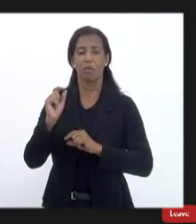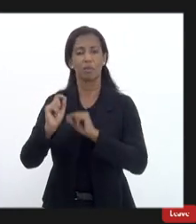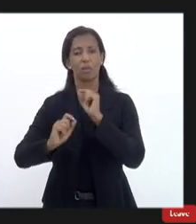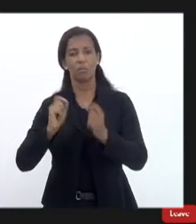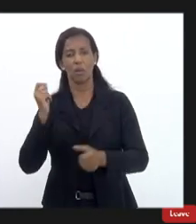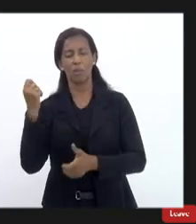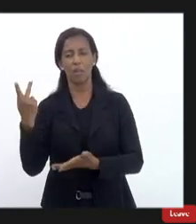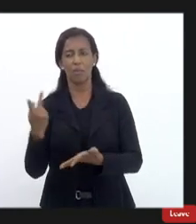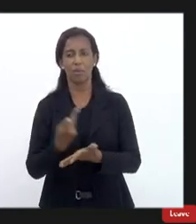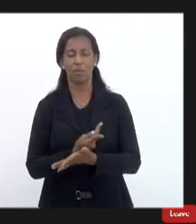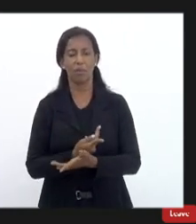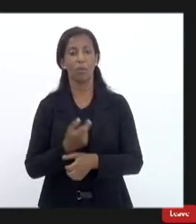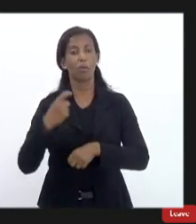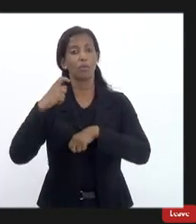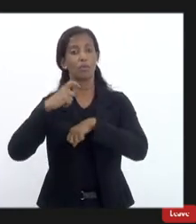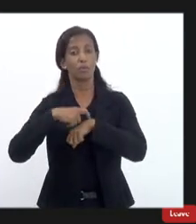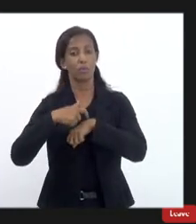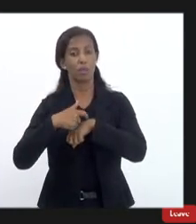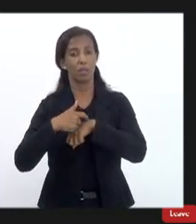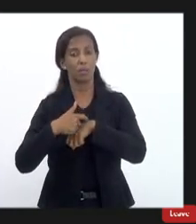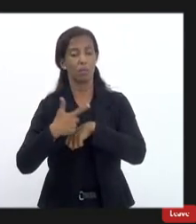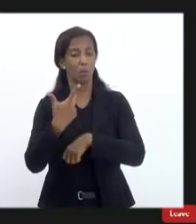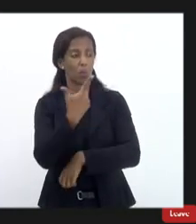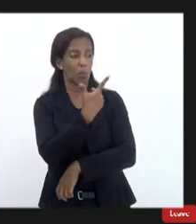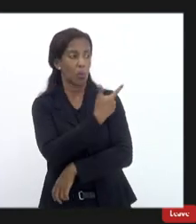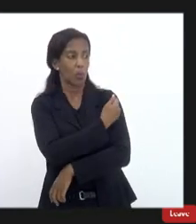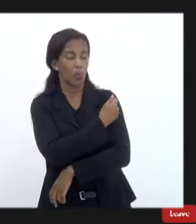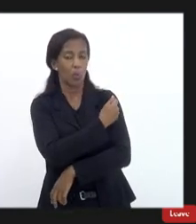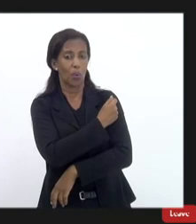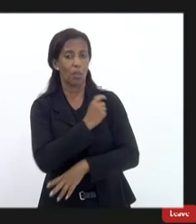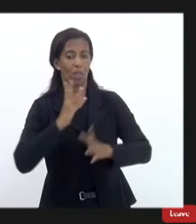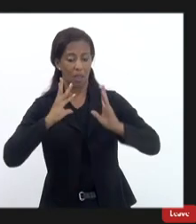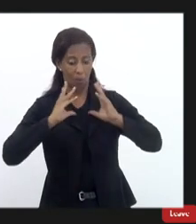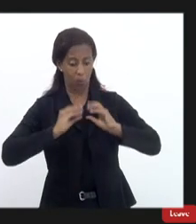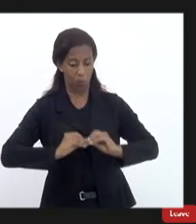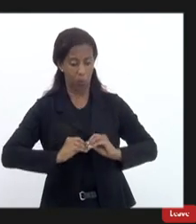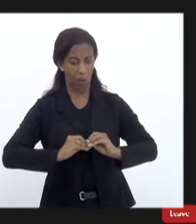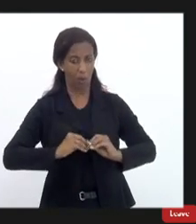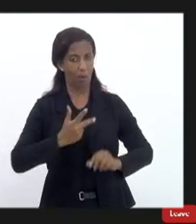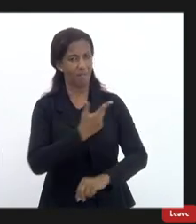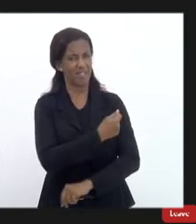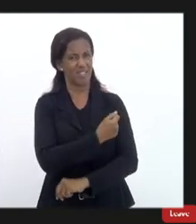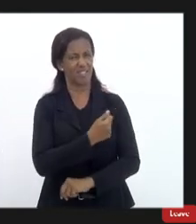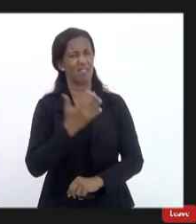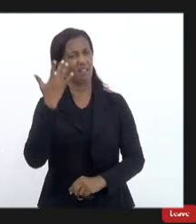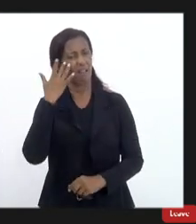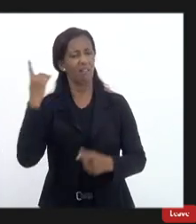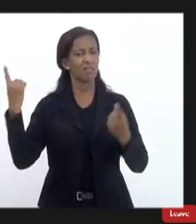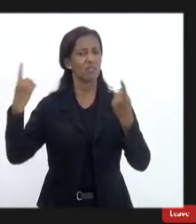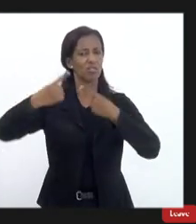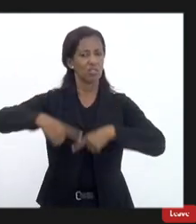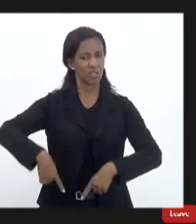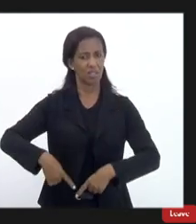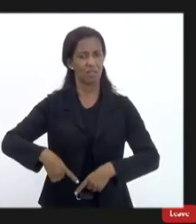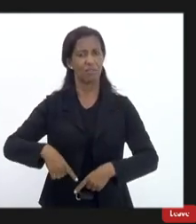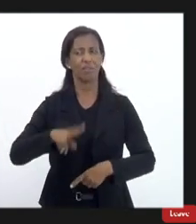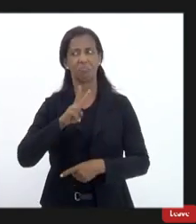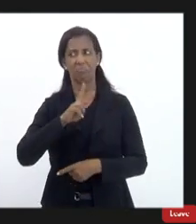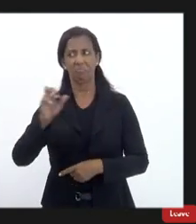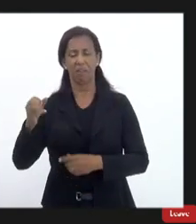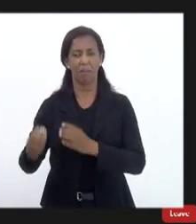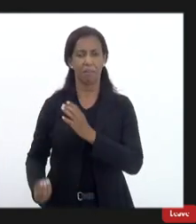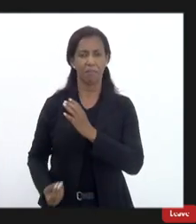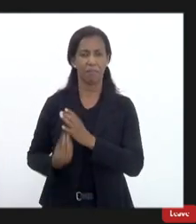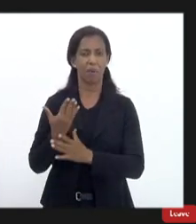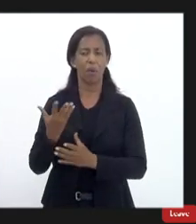quanto tempo a gente fica imunizado ao tomar a vacina. Então, acho que muitos desafios ainda vão surgir,